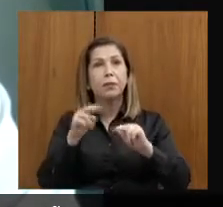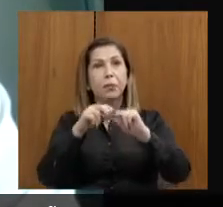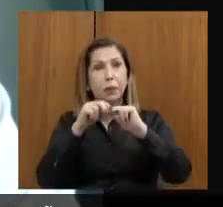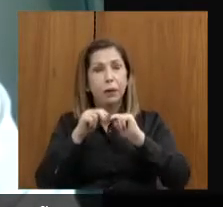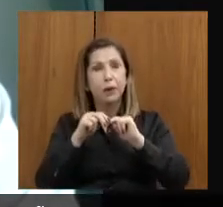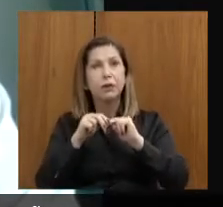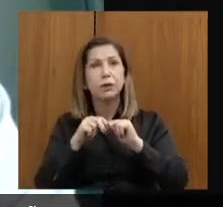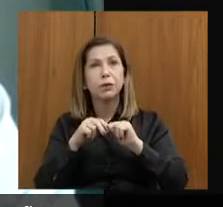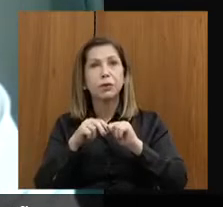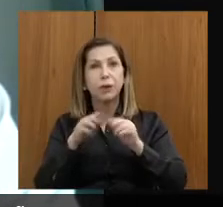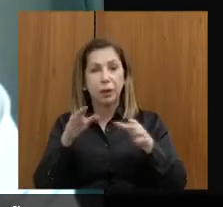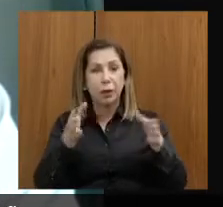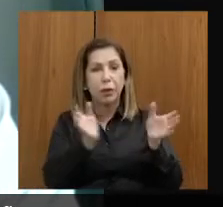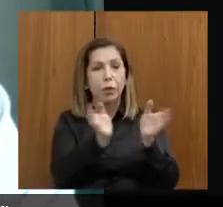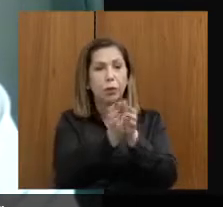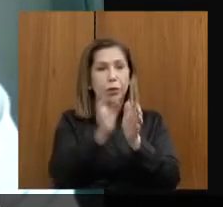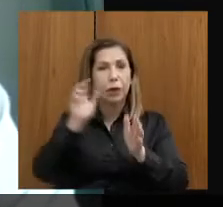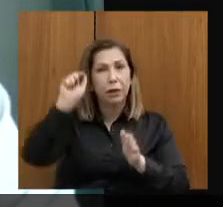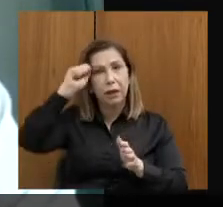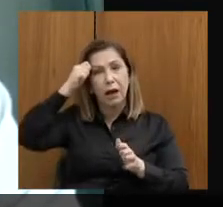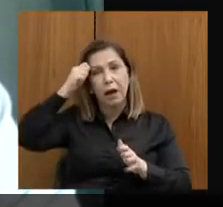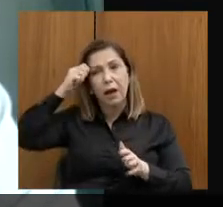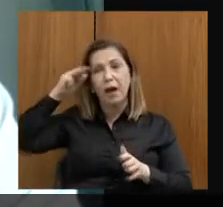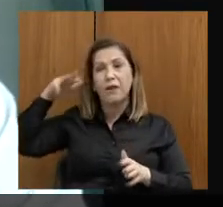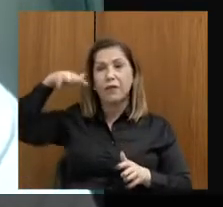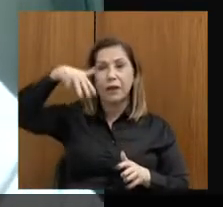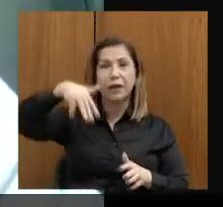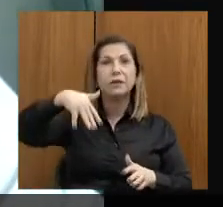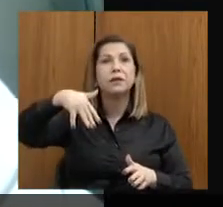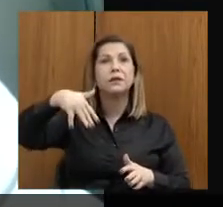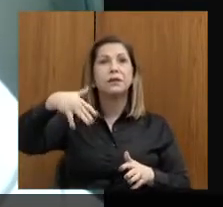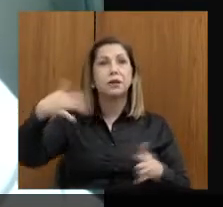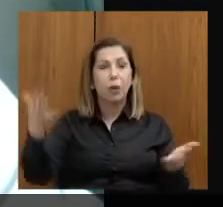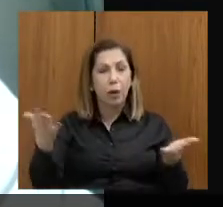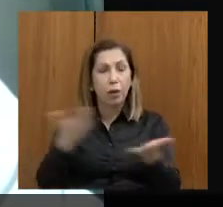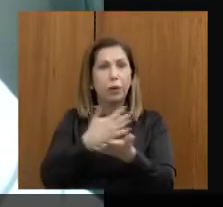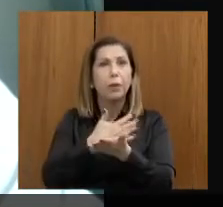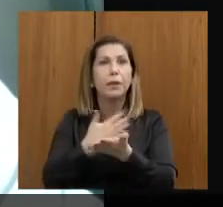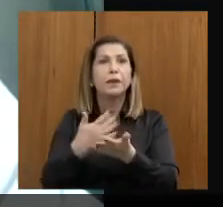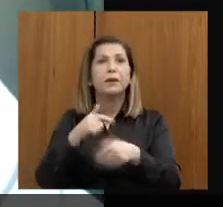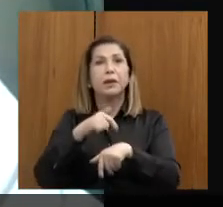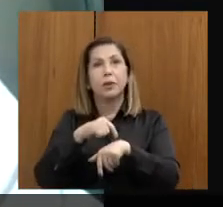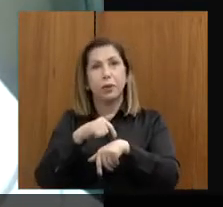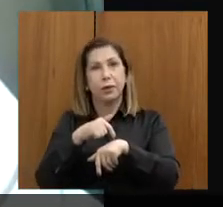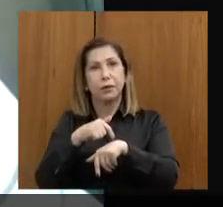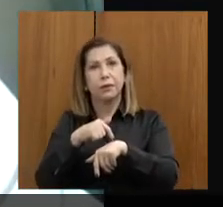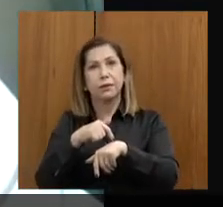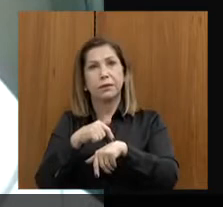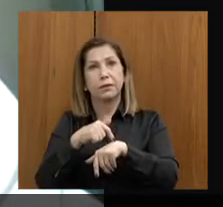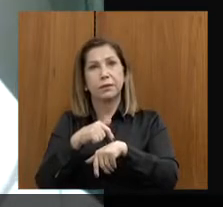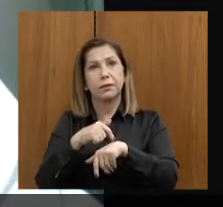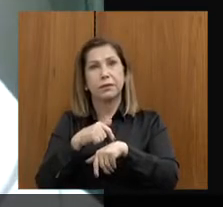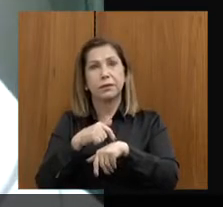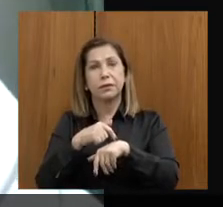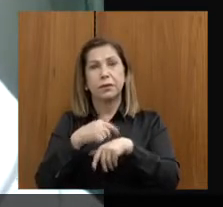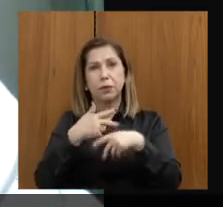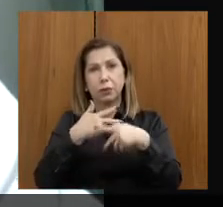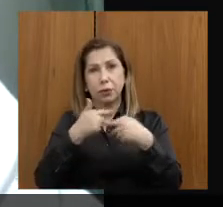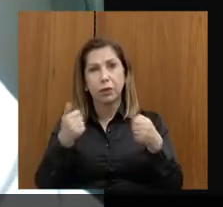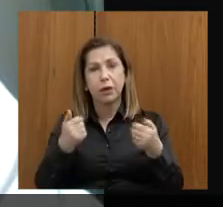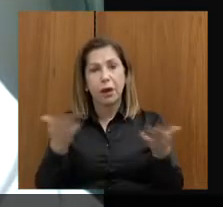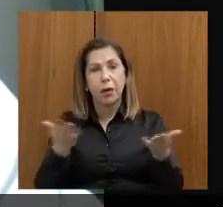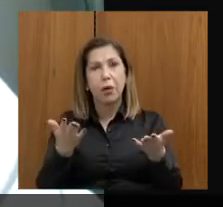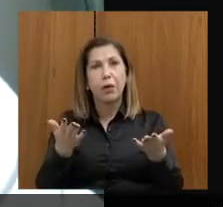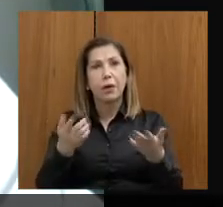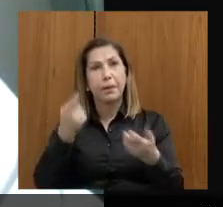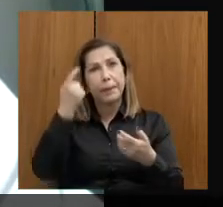Acerca das Comunidades de matriz africana ou talvez seja hora a gente começa a capacitação EA